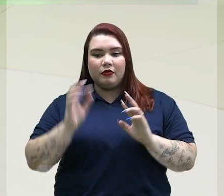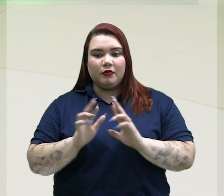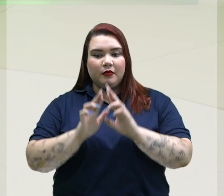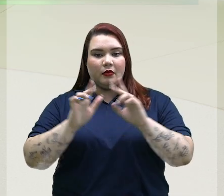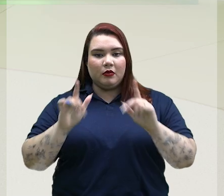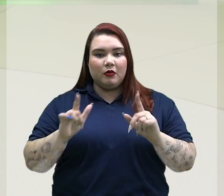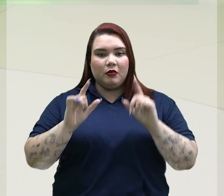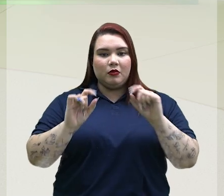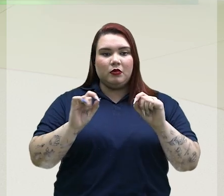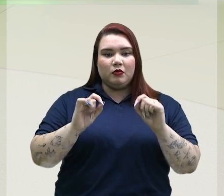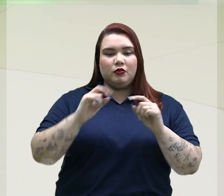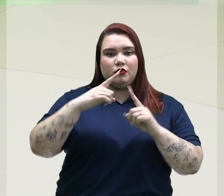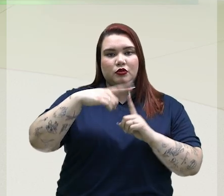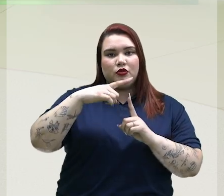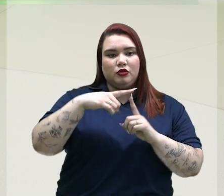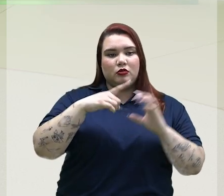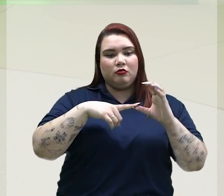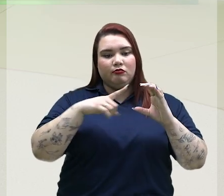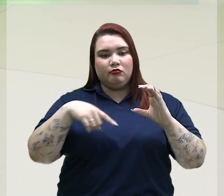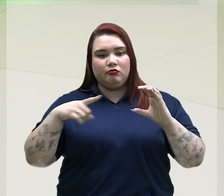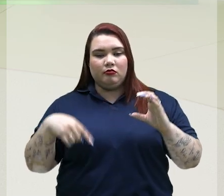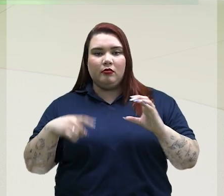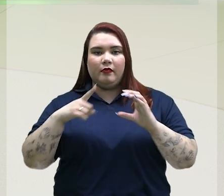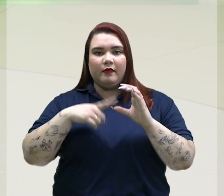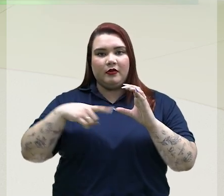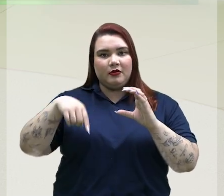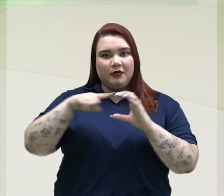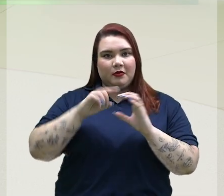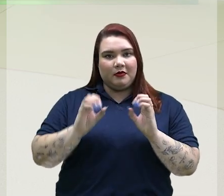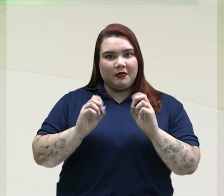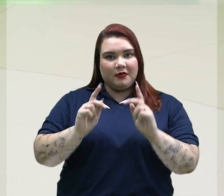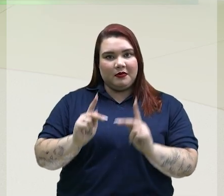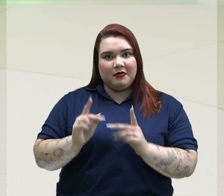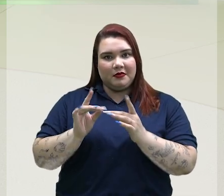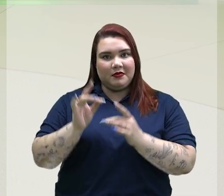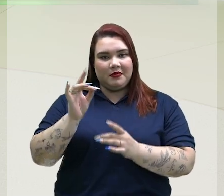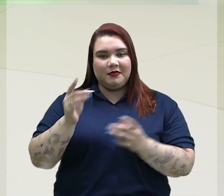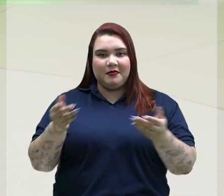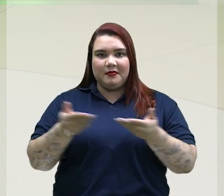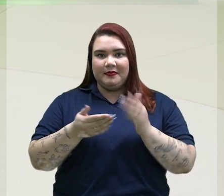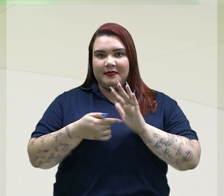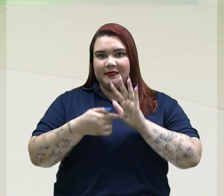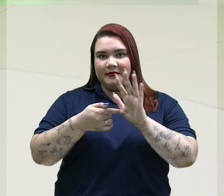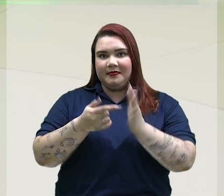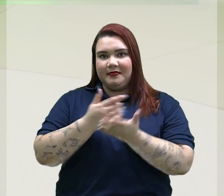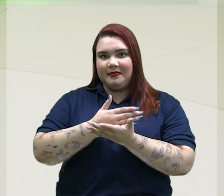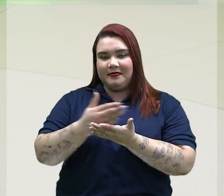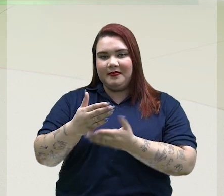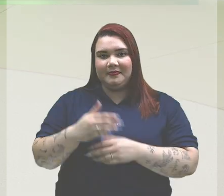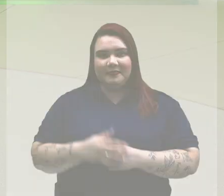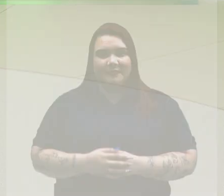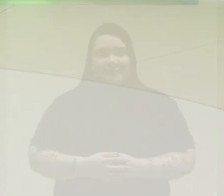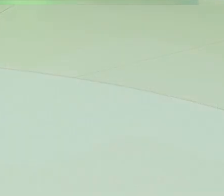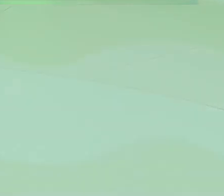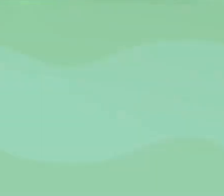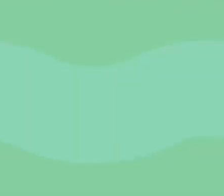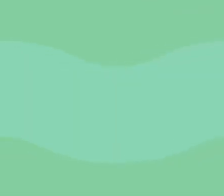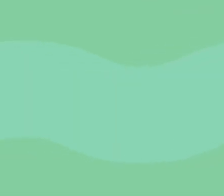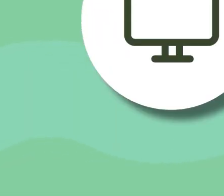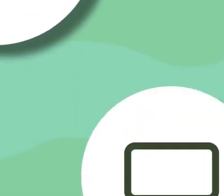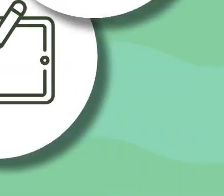diferenciar o que é uma cadeia aberta ou fechada, tá bom? Então, esses conceitos serão apresentados. Vamos à aula.